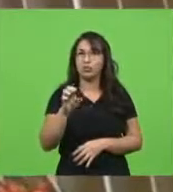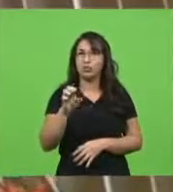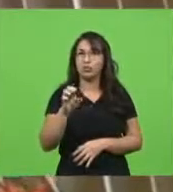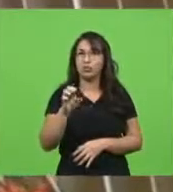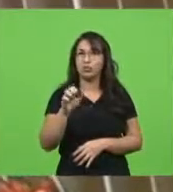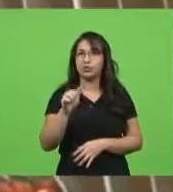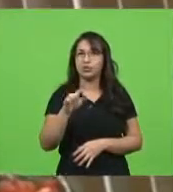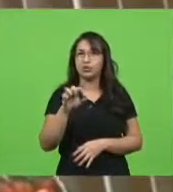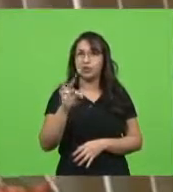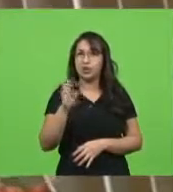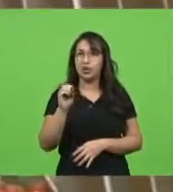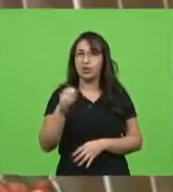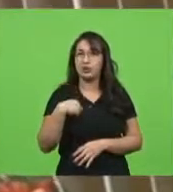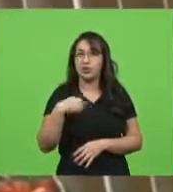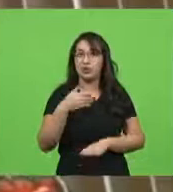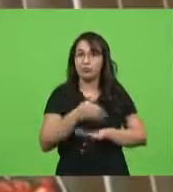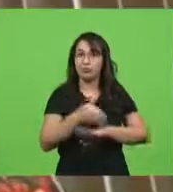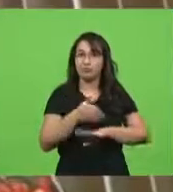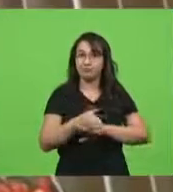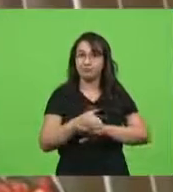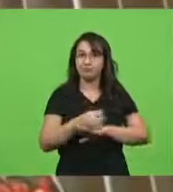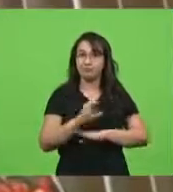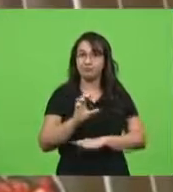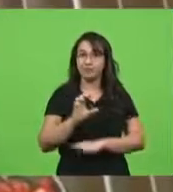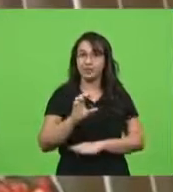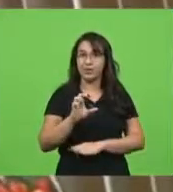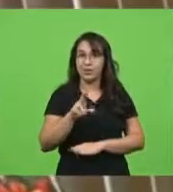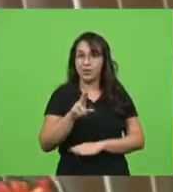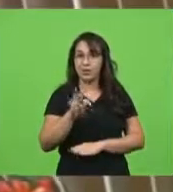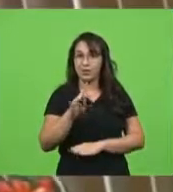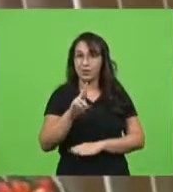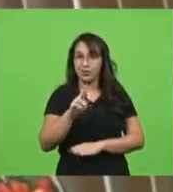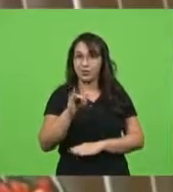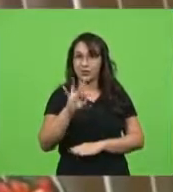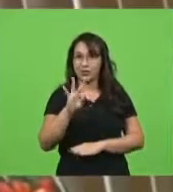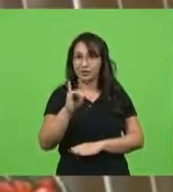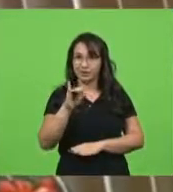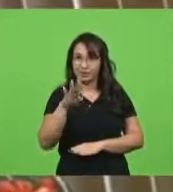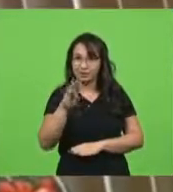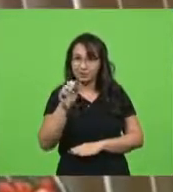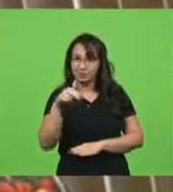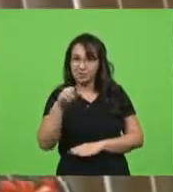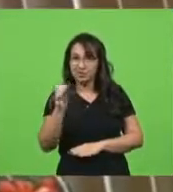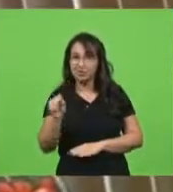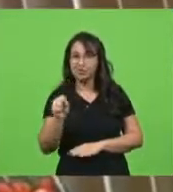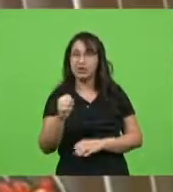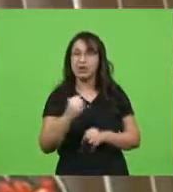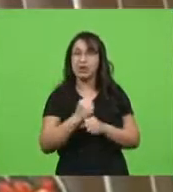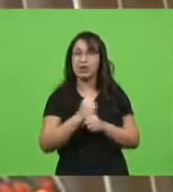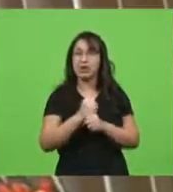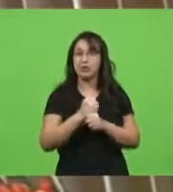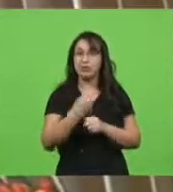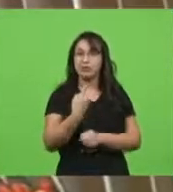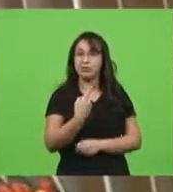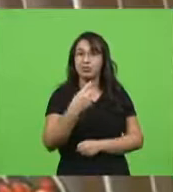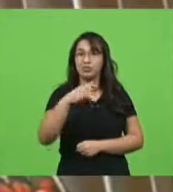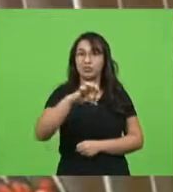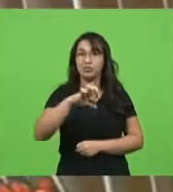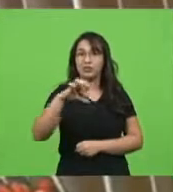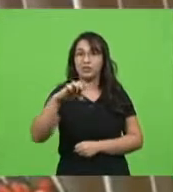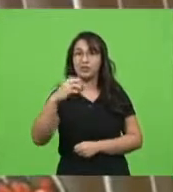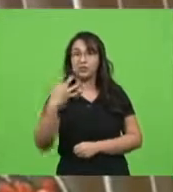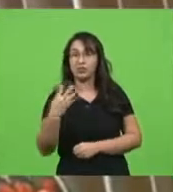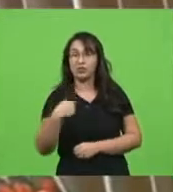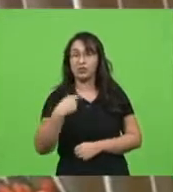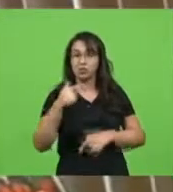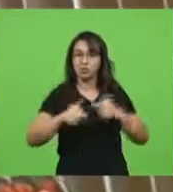aspirante em Curitibanos em 1994. Então, eu trabalhei lá em Curitibanos, lá no Corpo de Bombeiros. É um prazer